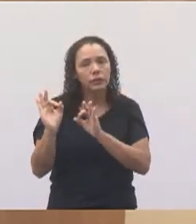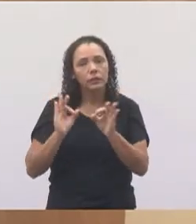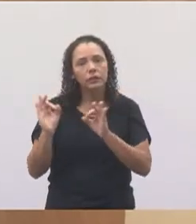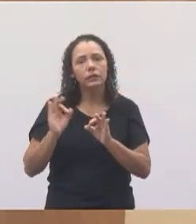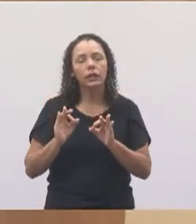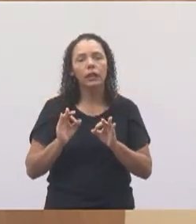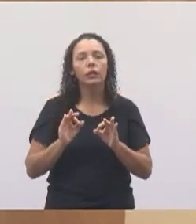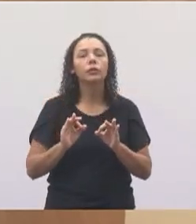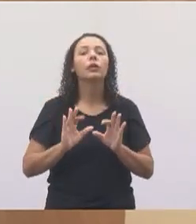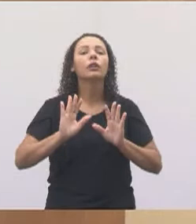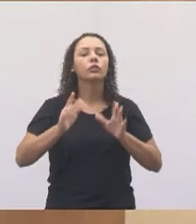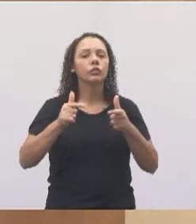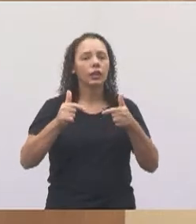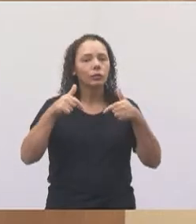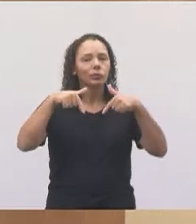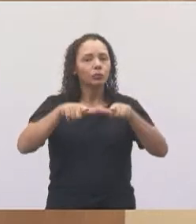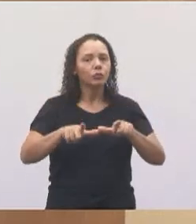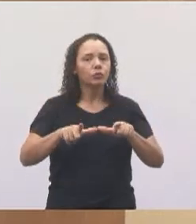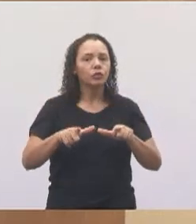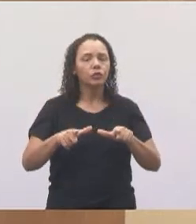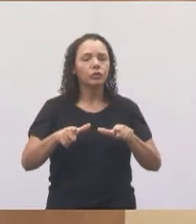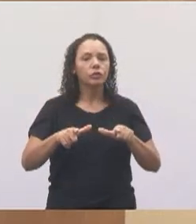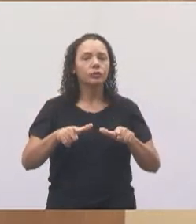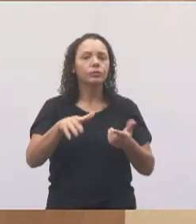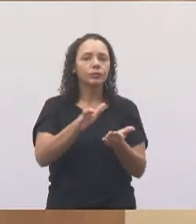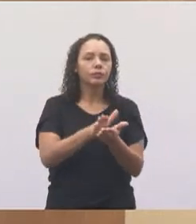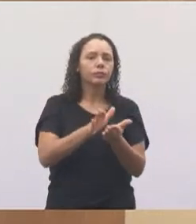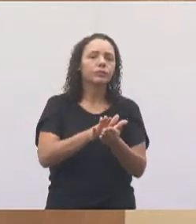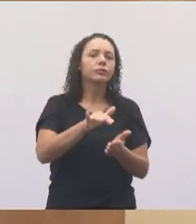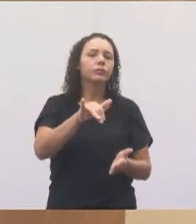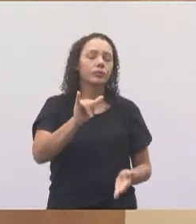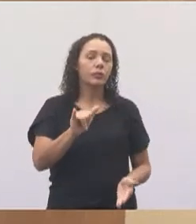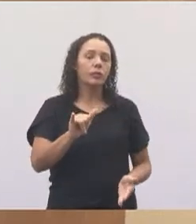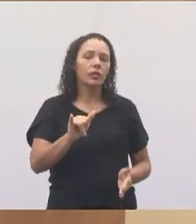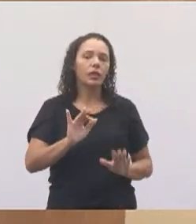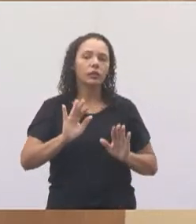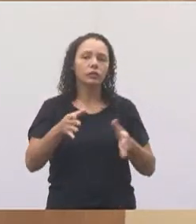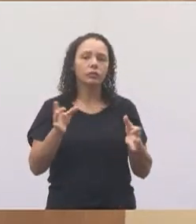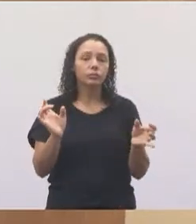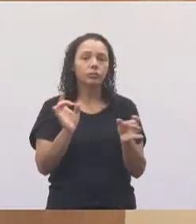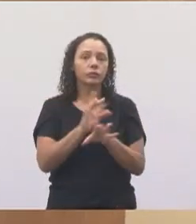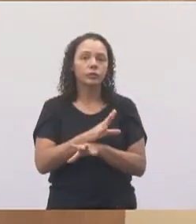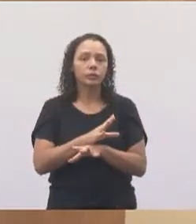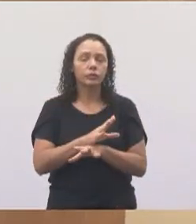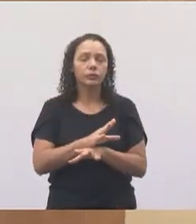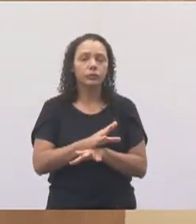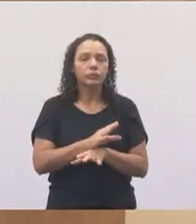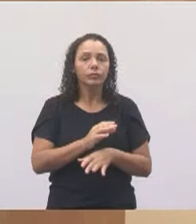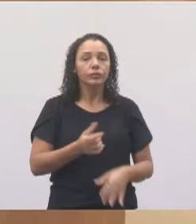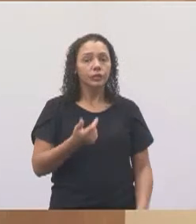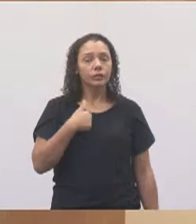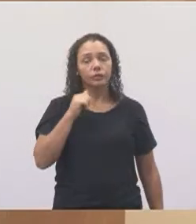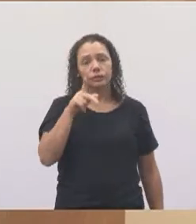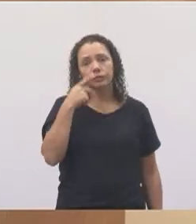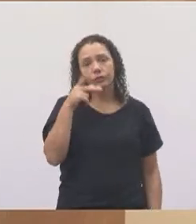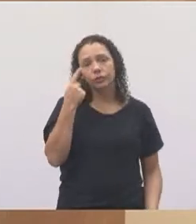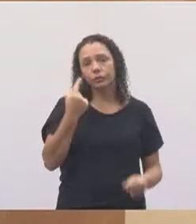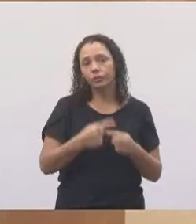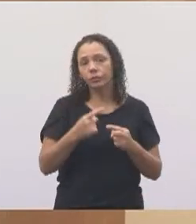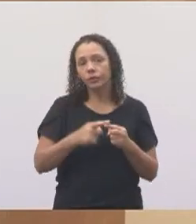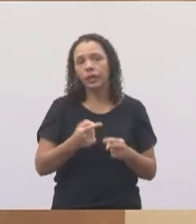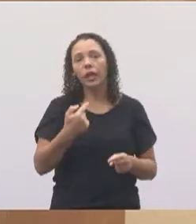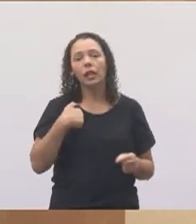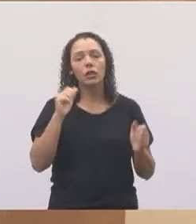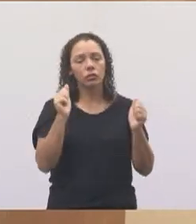já foi emitido automaticamente, sem precisar fazer mais provas, e muito satisfatório. Eu estou falando isso porque eu estive